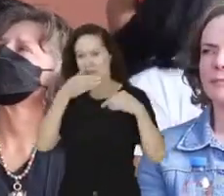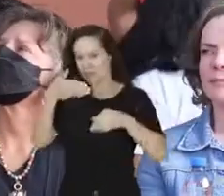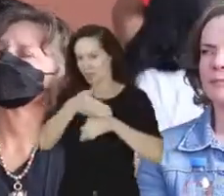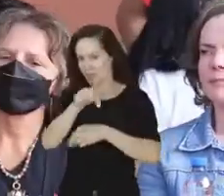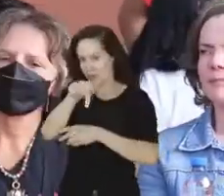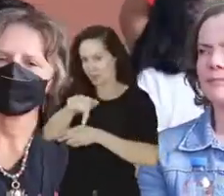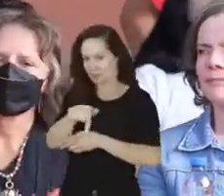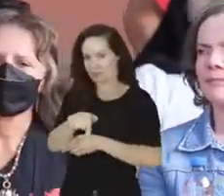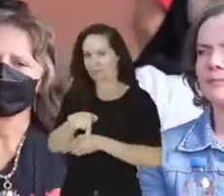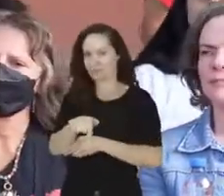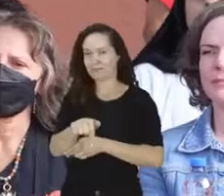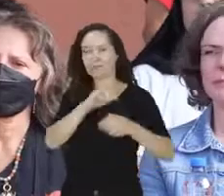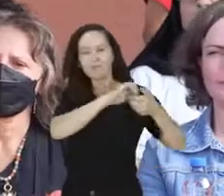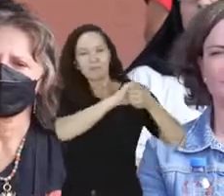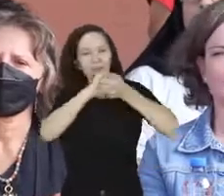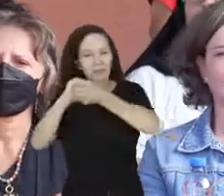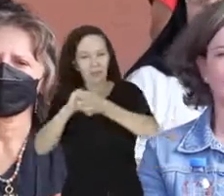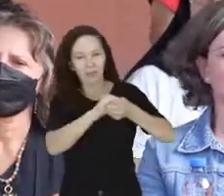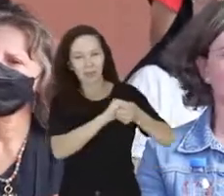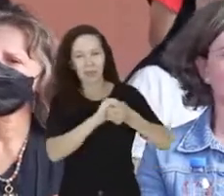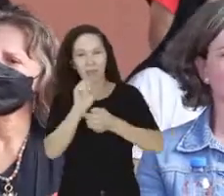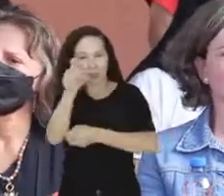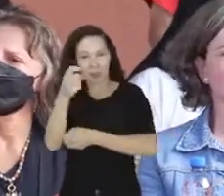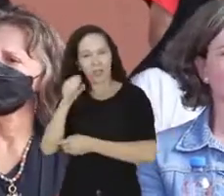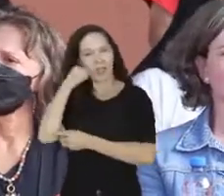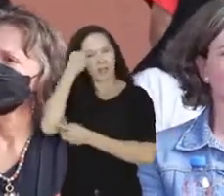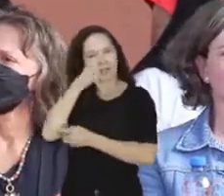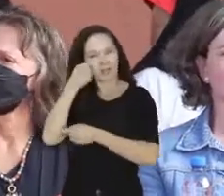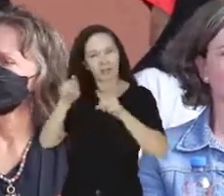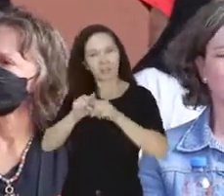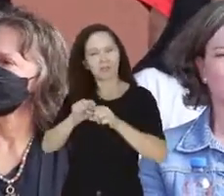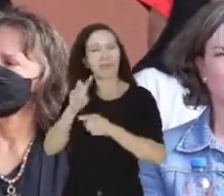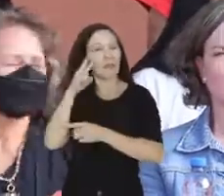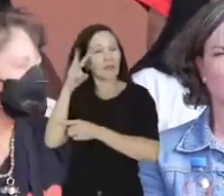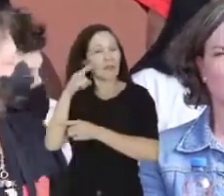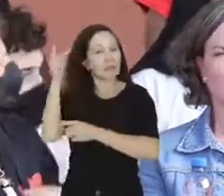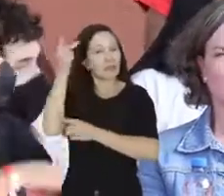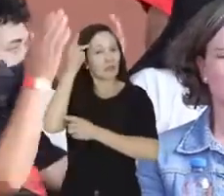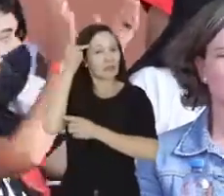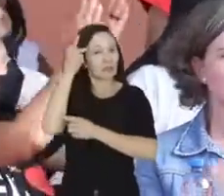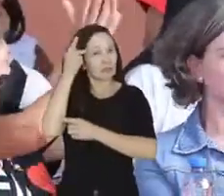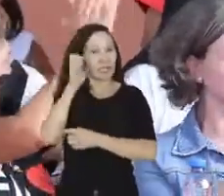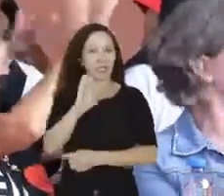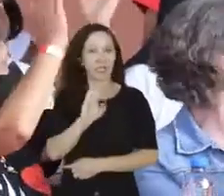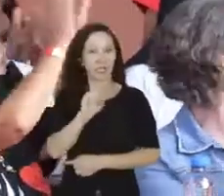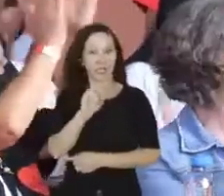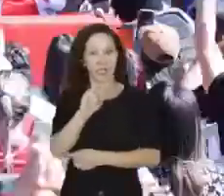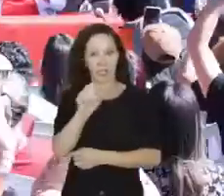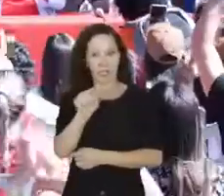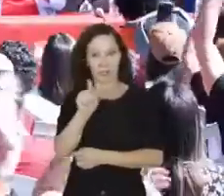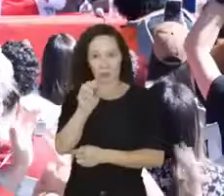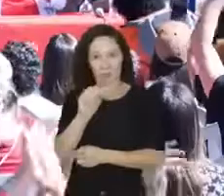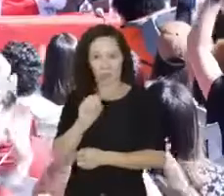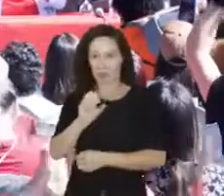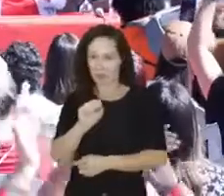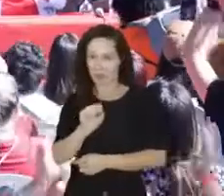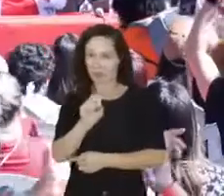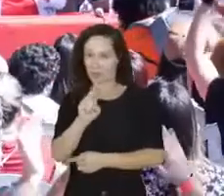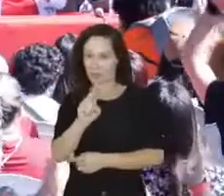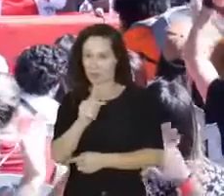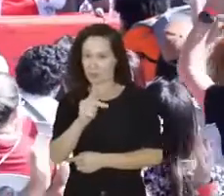de saudar o ex-senador e atual vereador da cidade de São Paulo, Eduardo Suplicy, que está aqui presente.